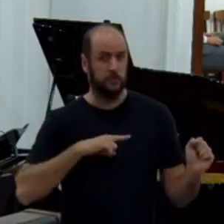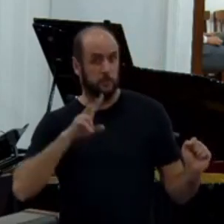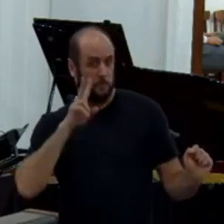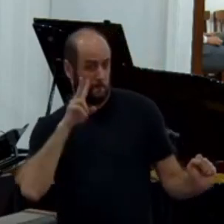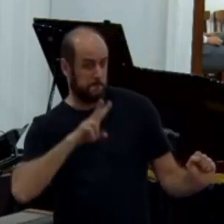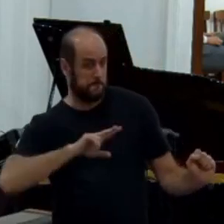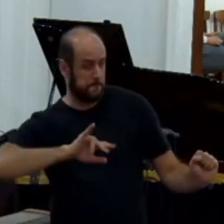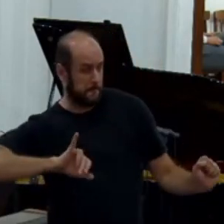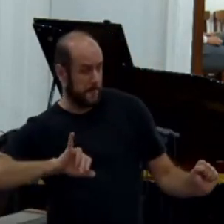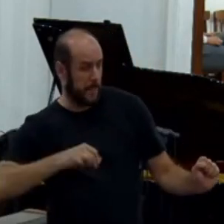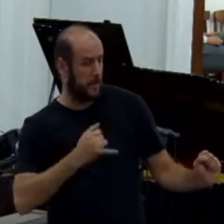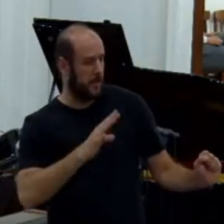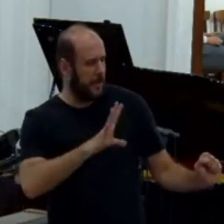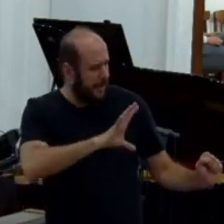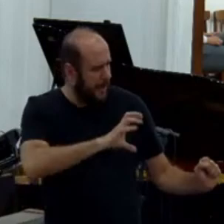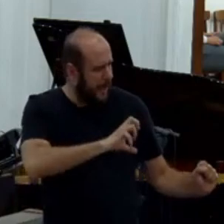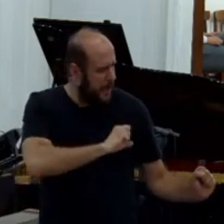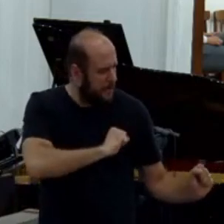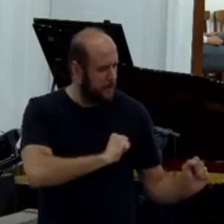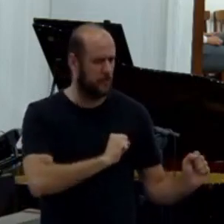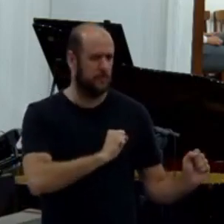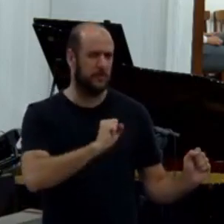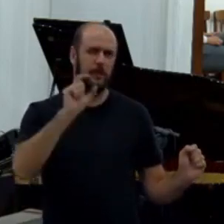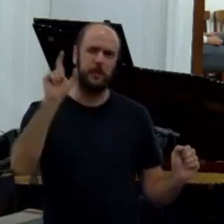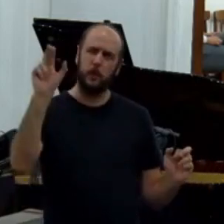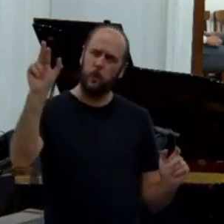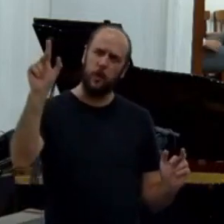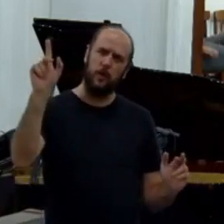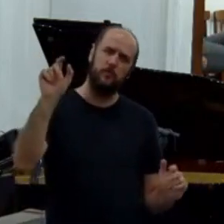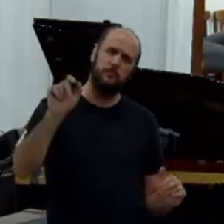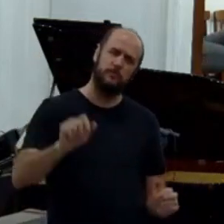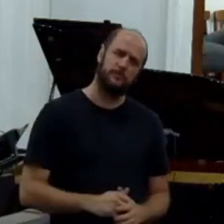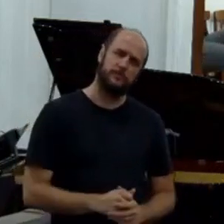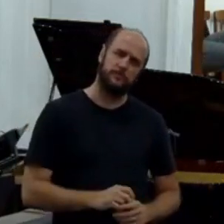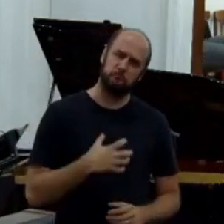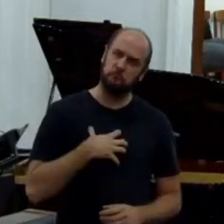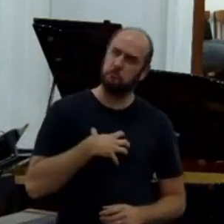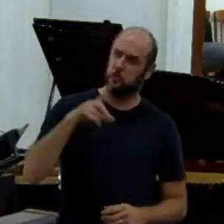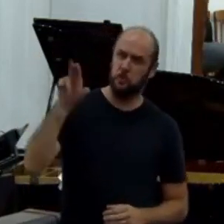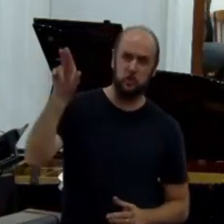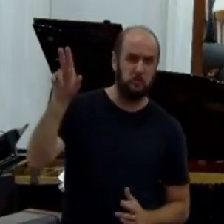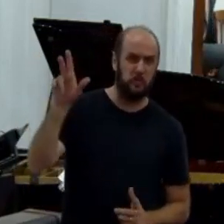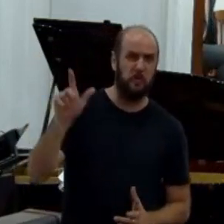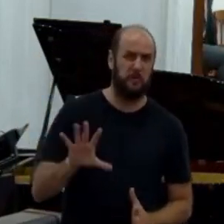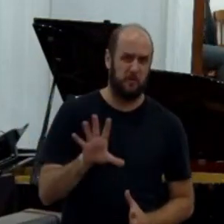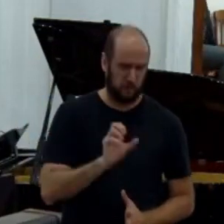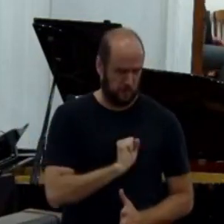oportunidade para amar do modo como Ele ama. Do modo como Ele ama.